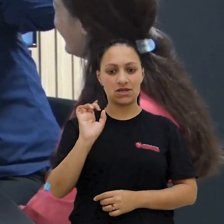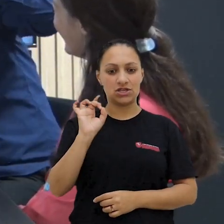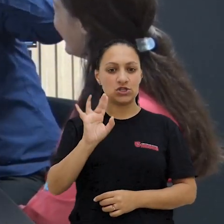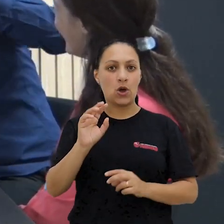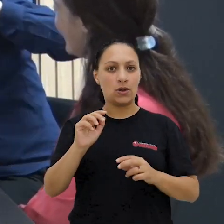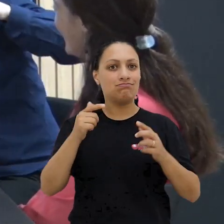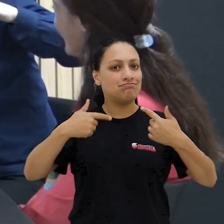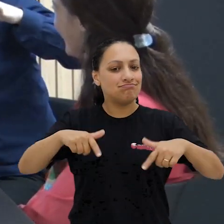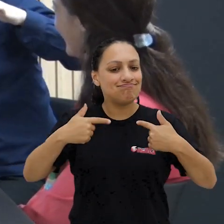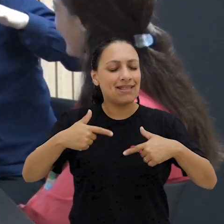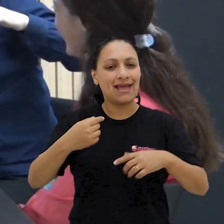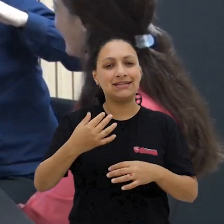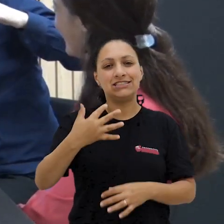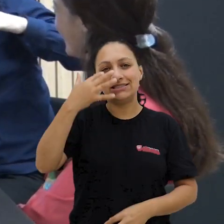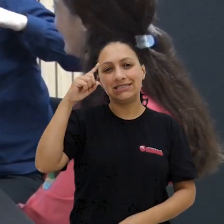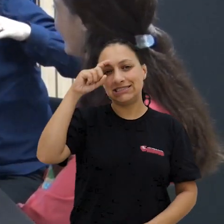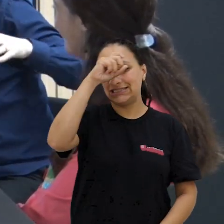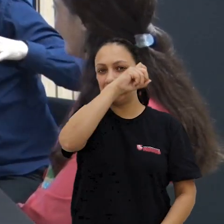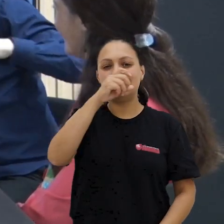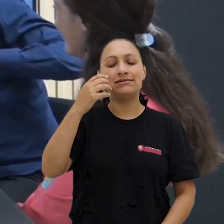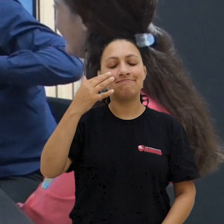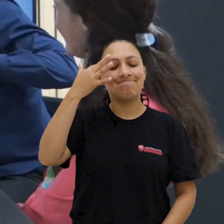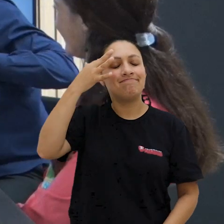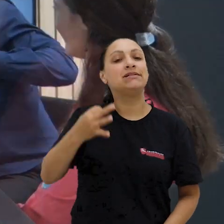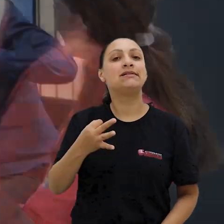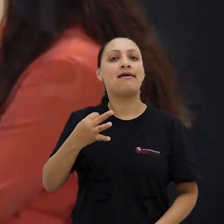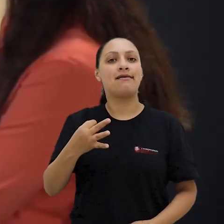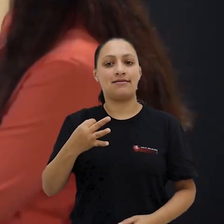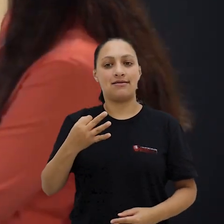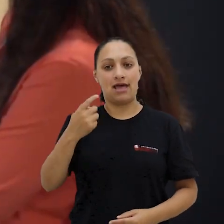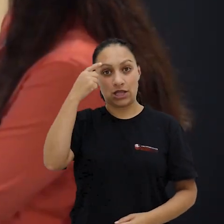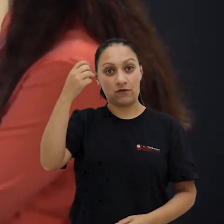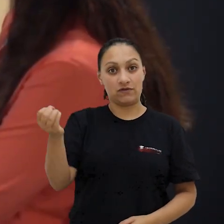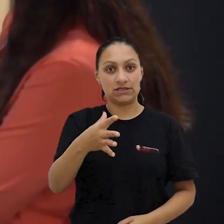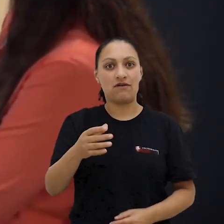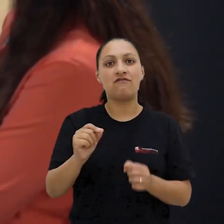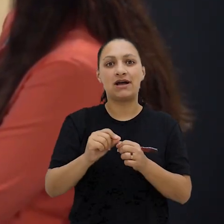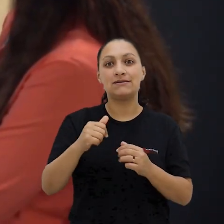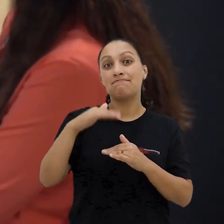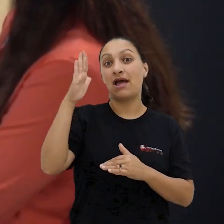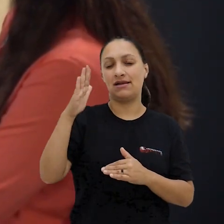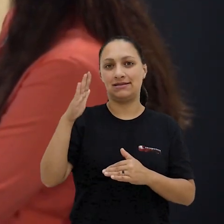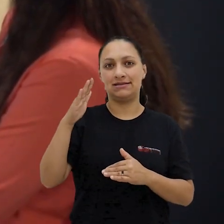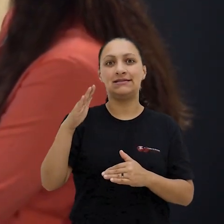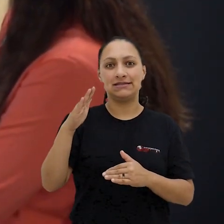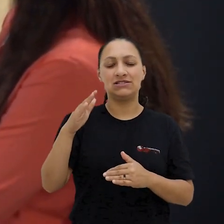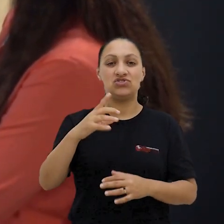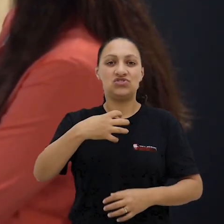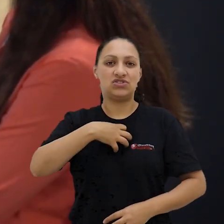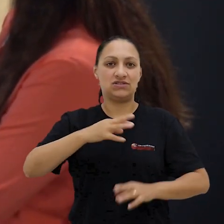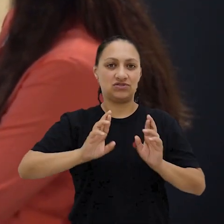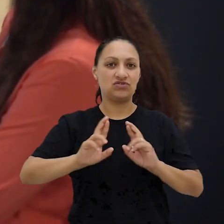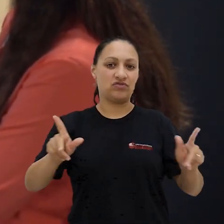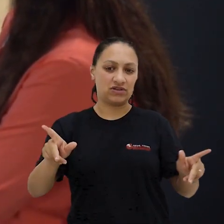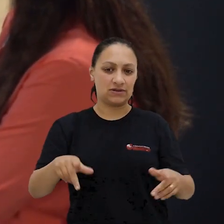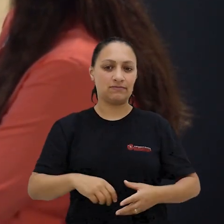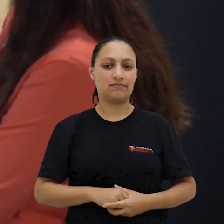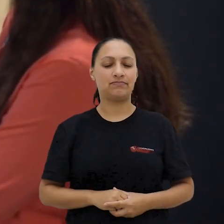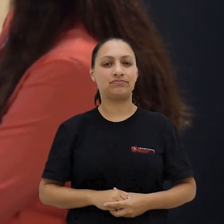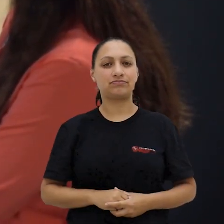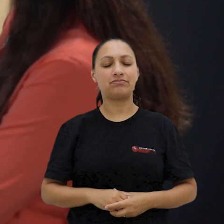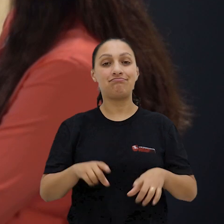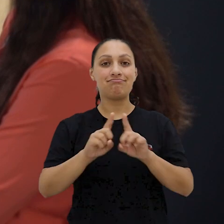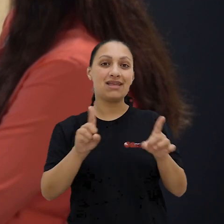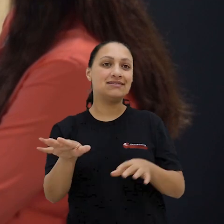é difícil entender que a inovação justamente te permite fazer mais em menos tempo. Porque tu passa a fazer coisas de forma diferente. Só que